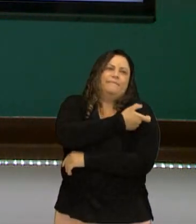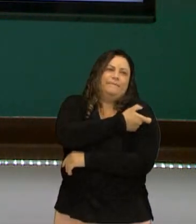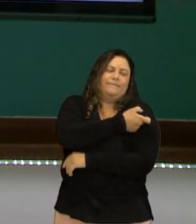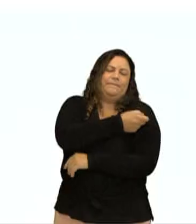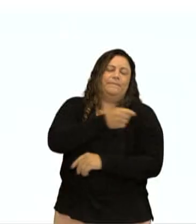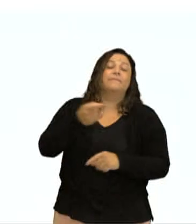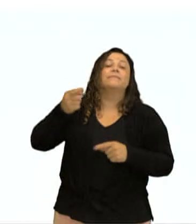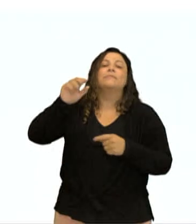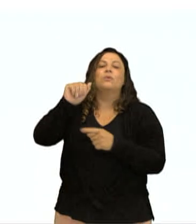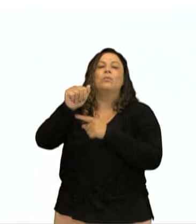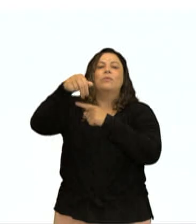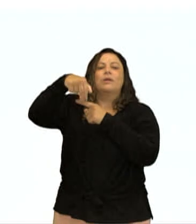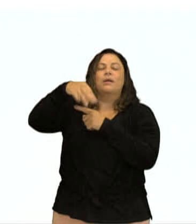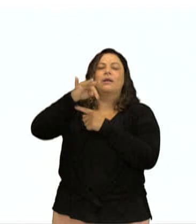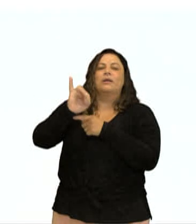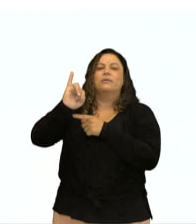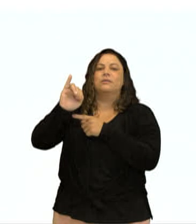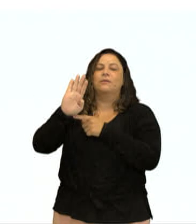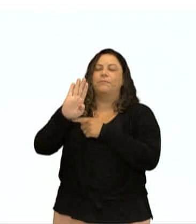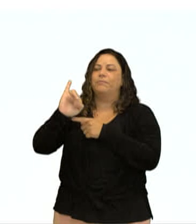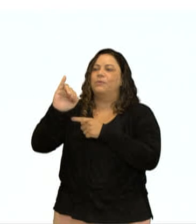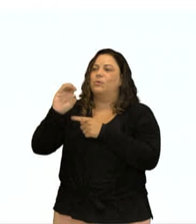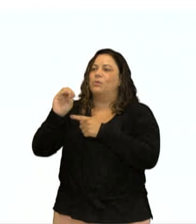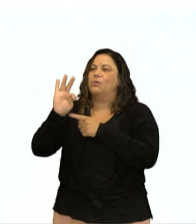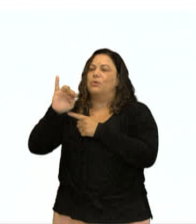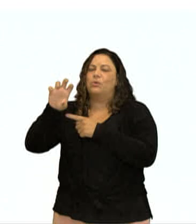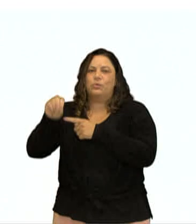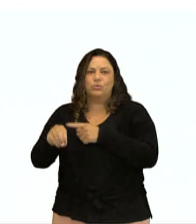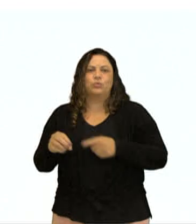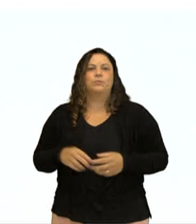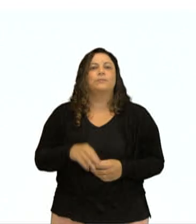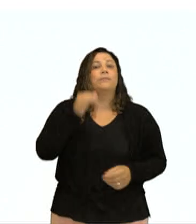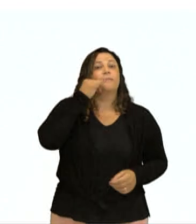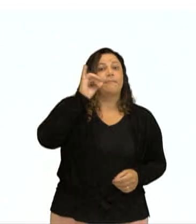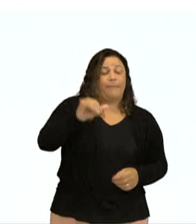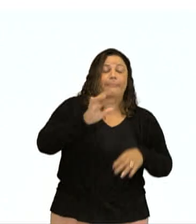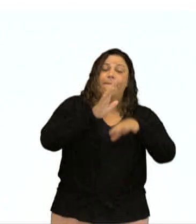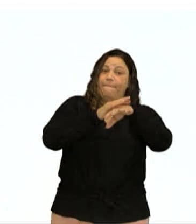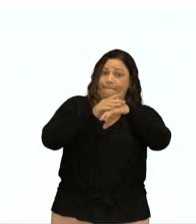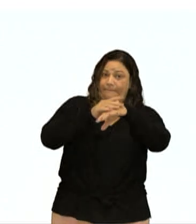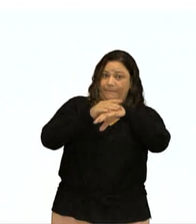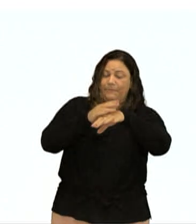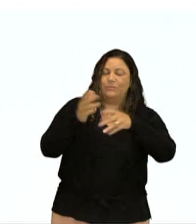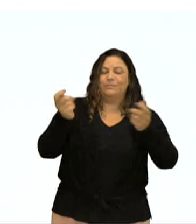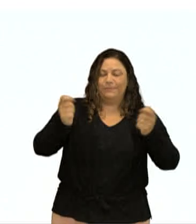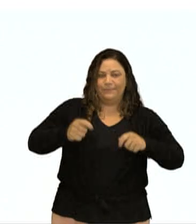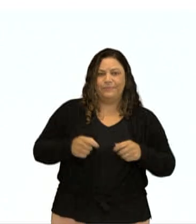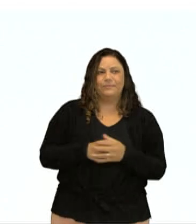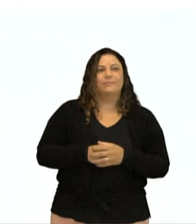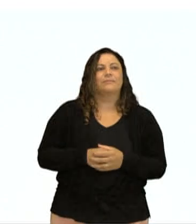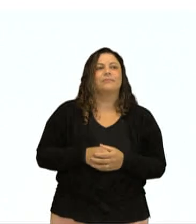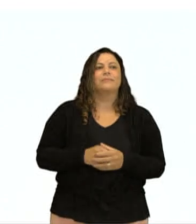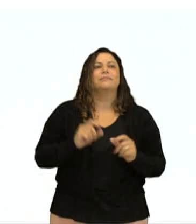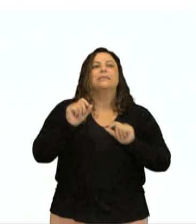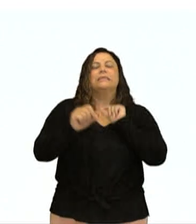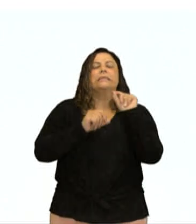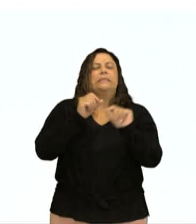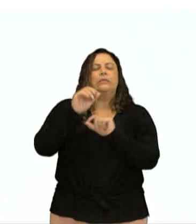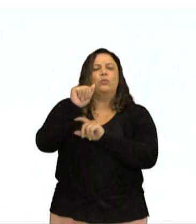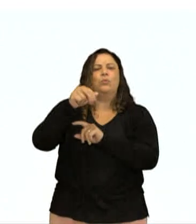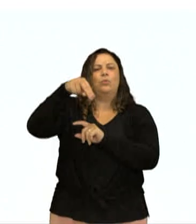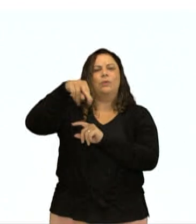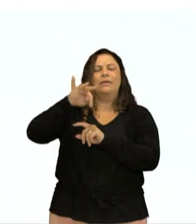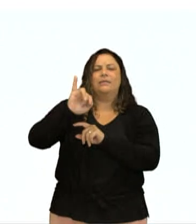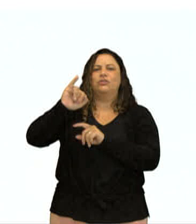um antibiótico? Alternativa A, uma vacina previne uma doença, já o antibiótico ajuda a eliminar o